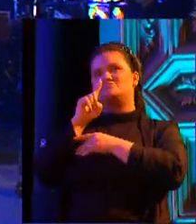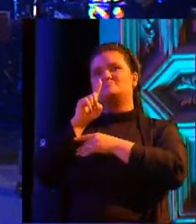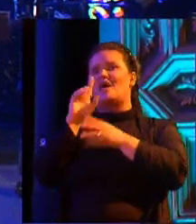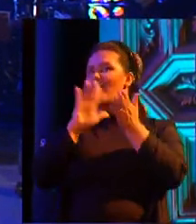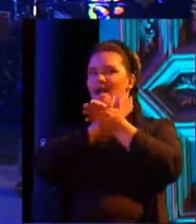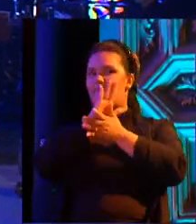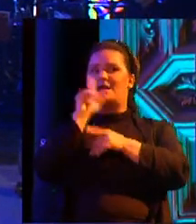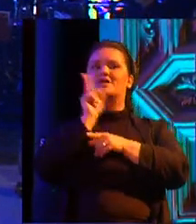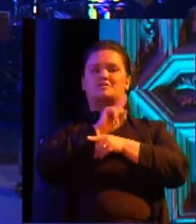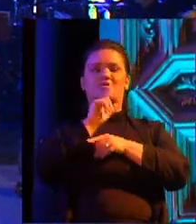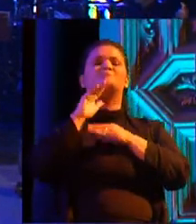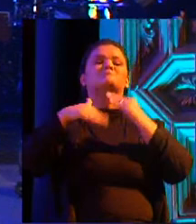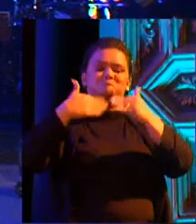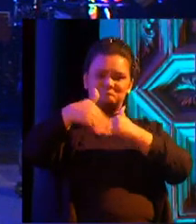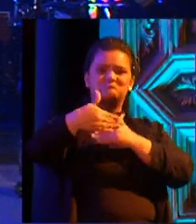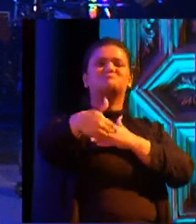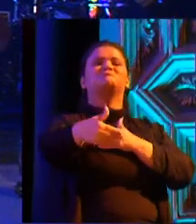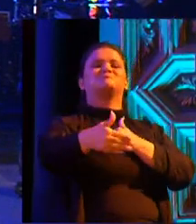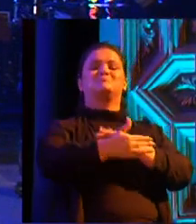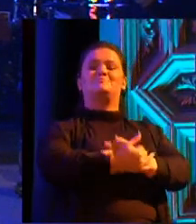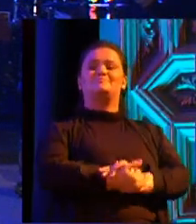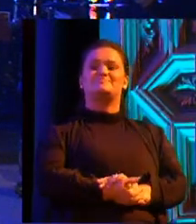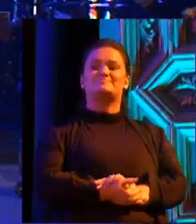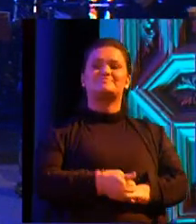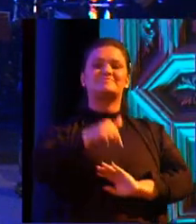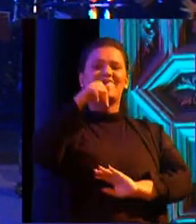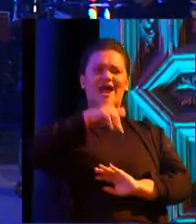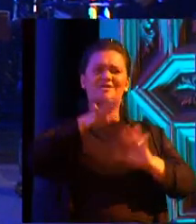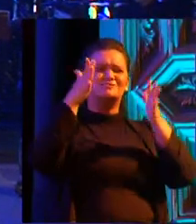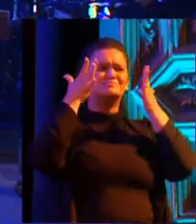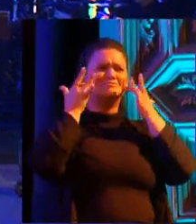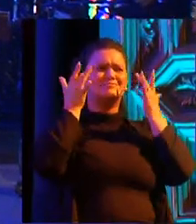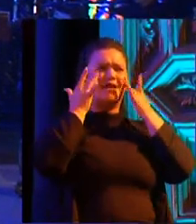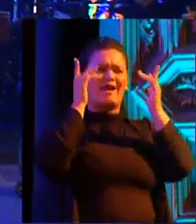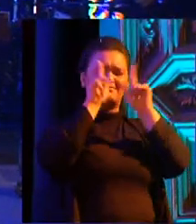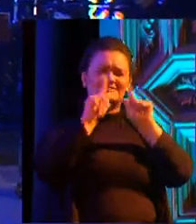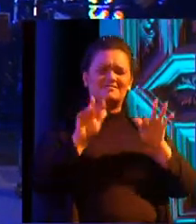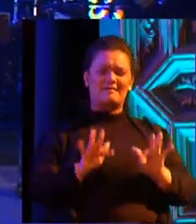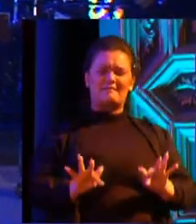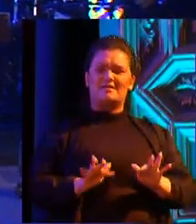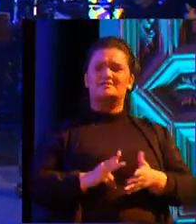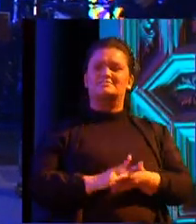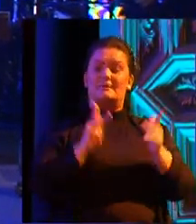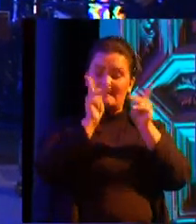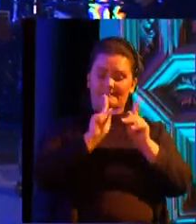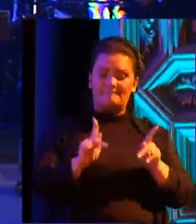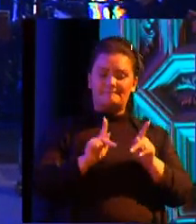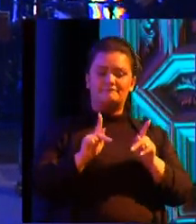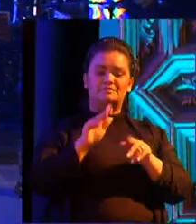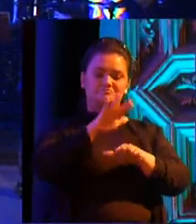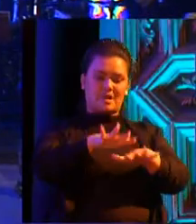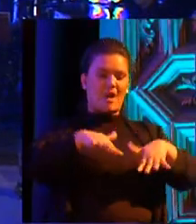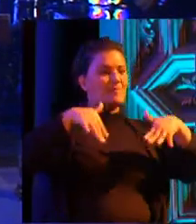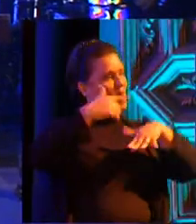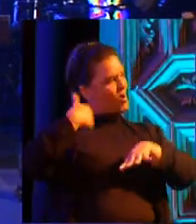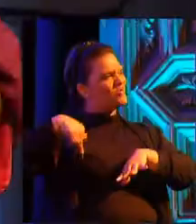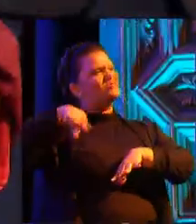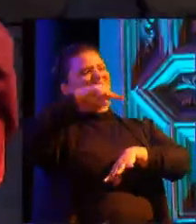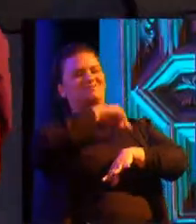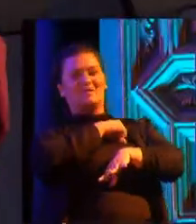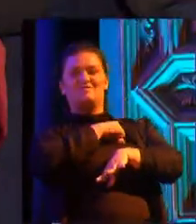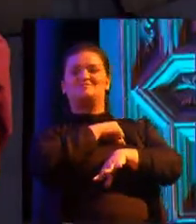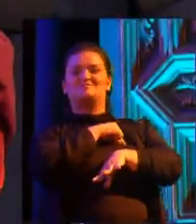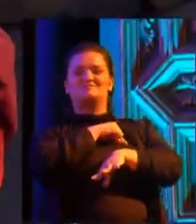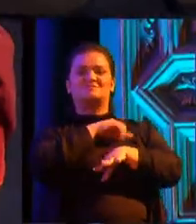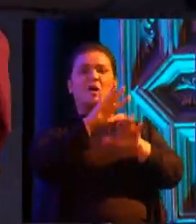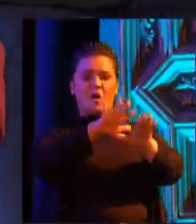acabar. Vai continuar. E aqui o Teatro da Paz vai ser o quê? O palco da gente. Sempre. O palco